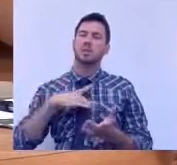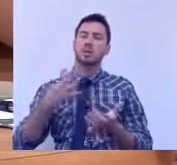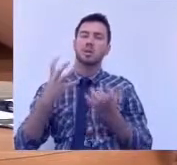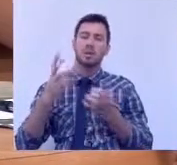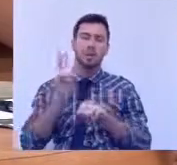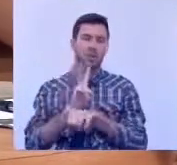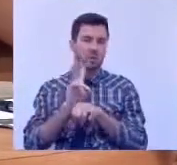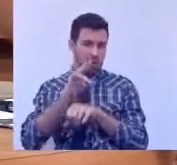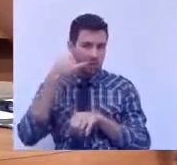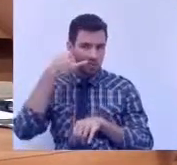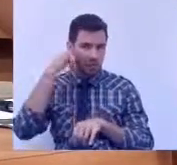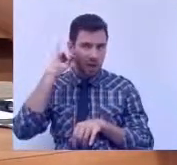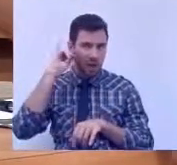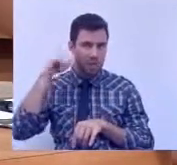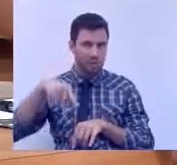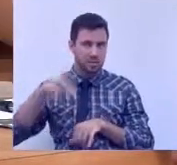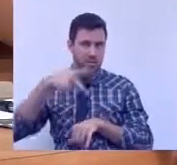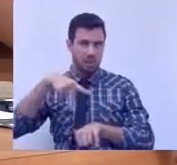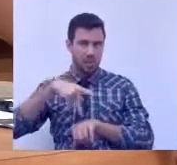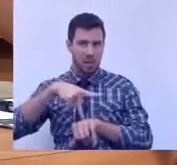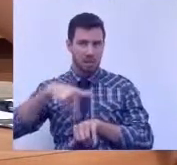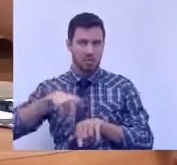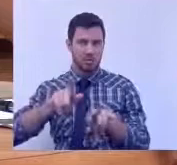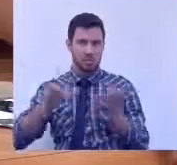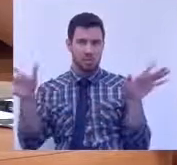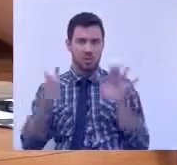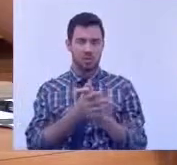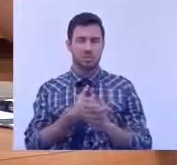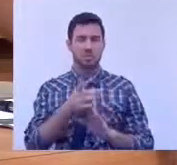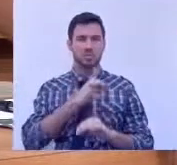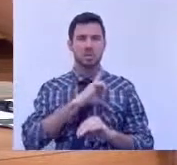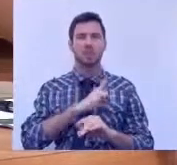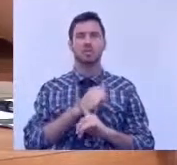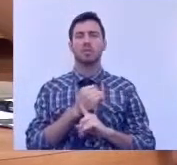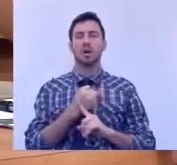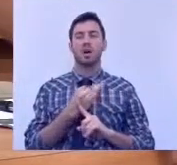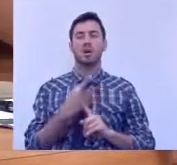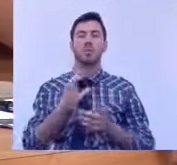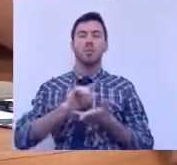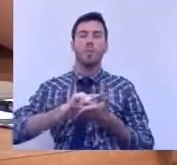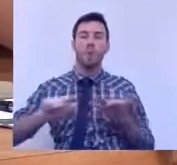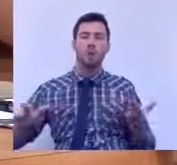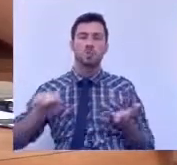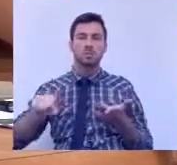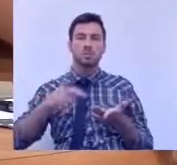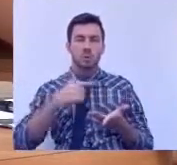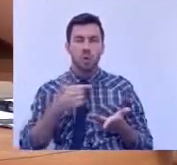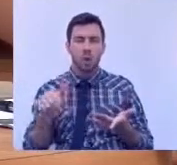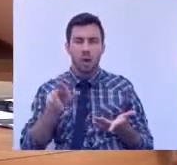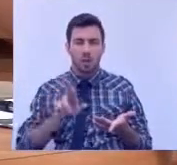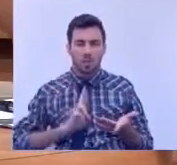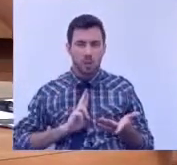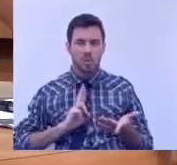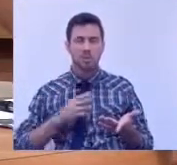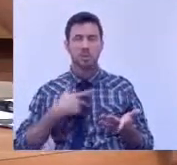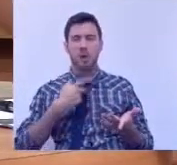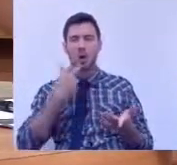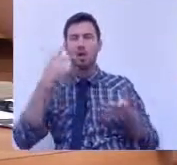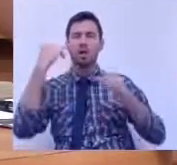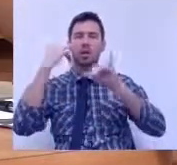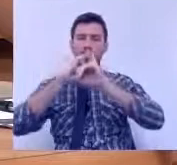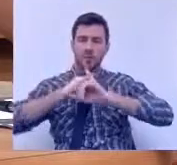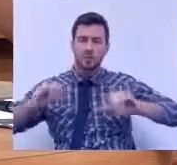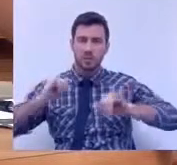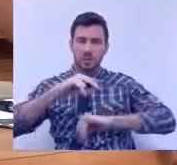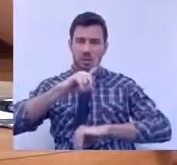Guarulhos. Não é possível. São vários pedidos para limpar a praça e não tem resposta. Então eu quero mandar um recado para o senhor